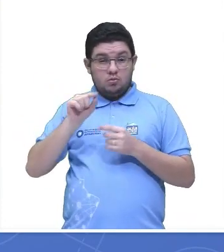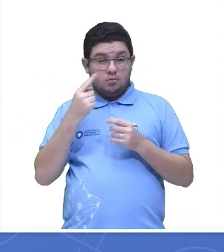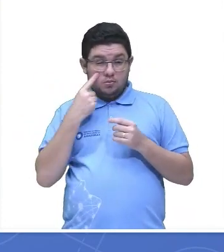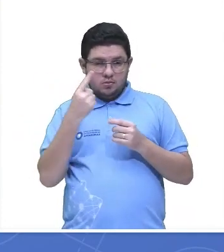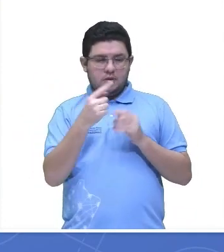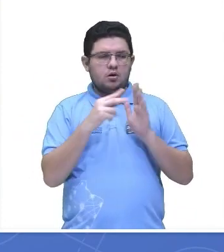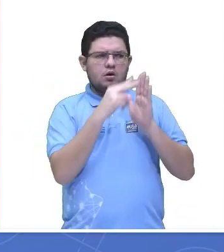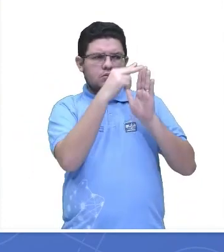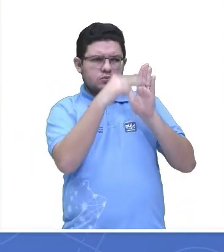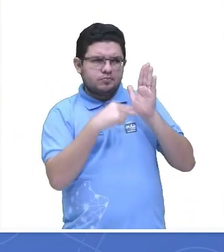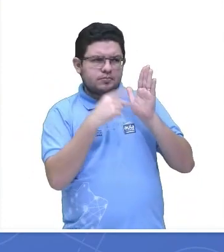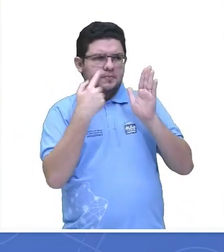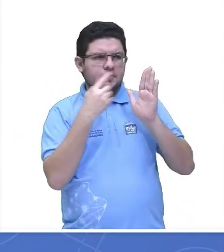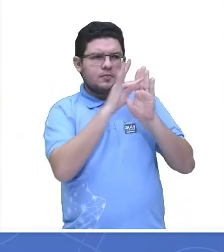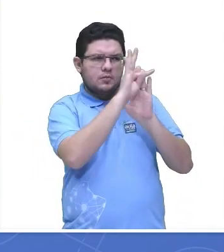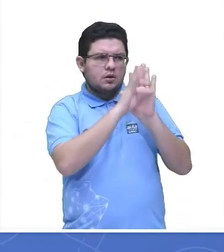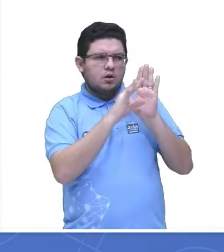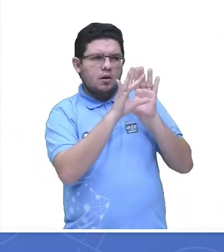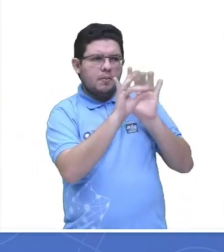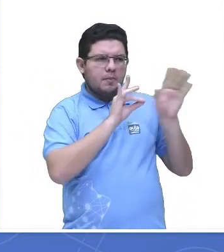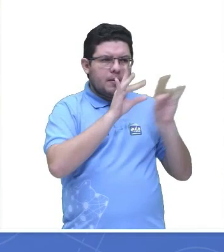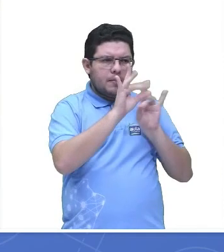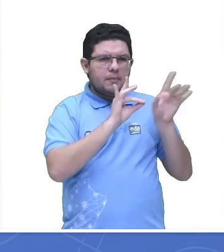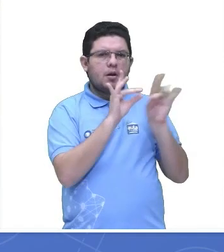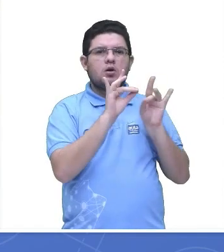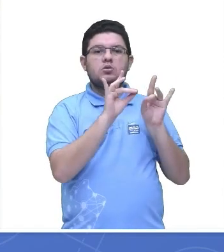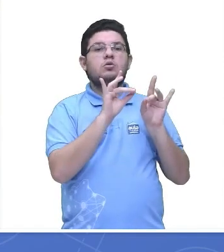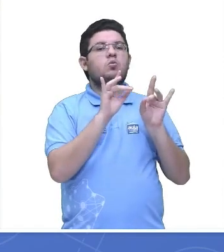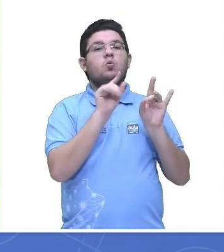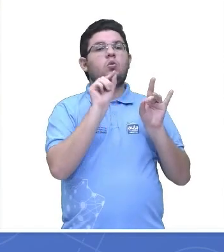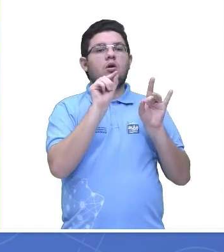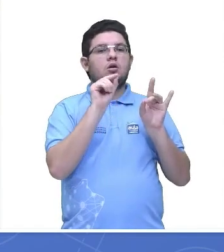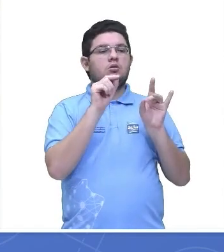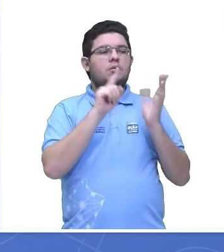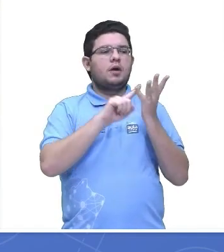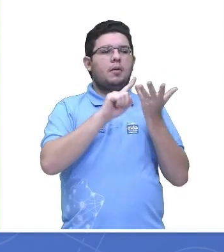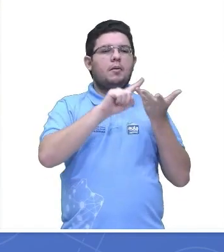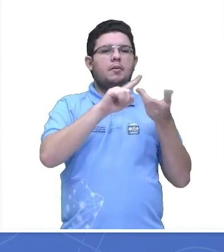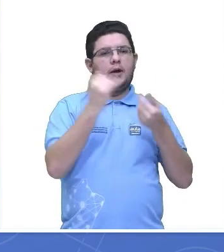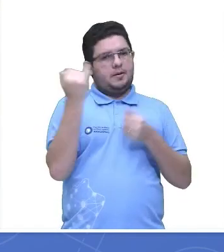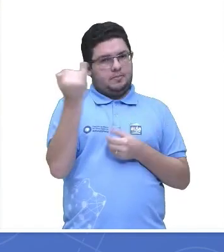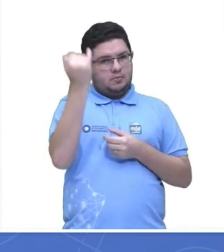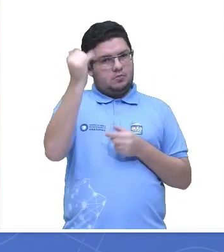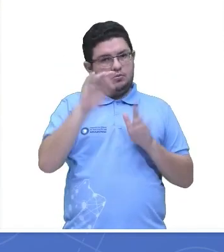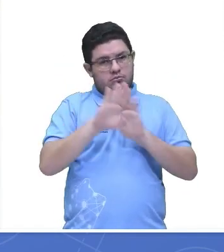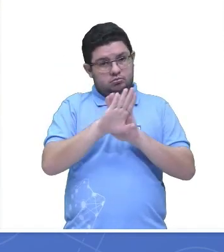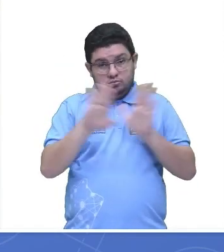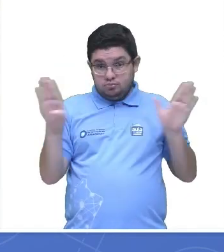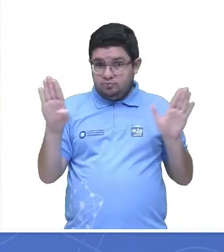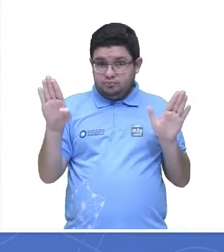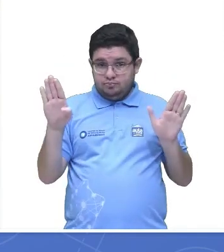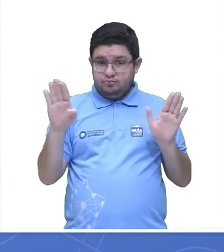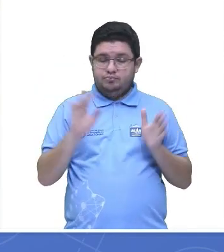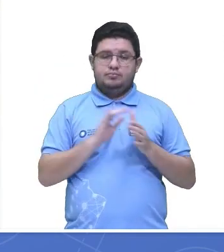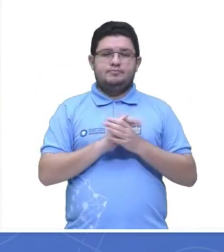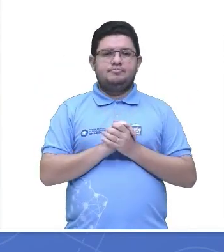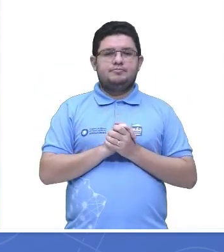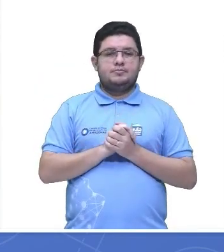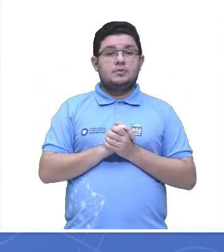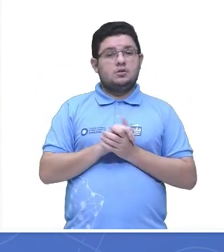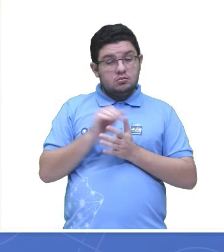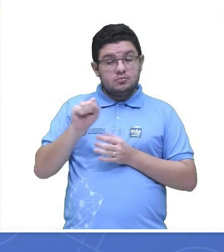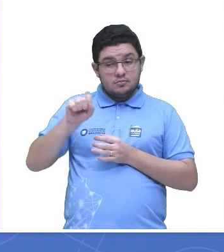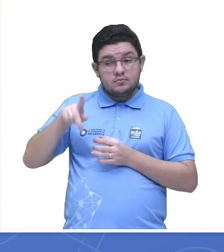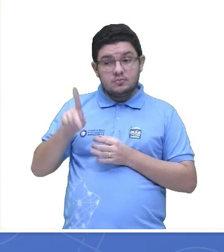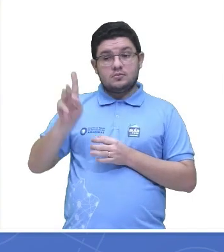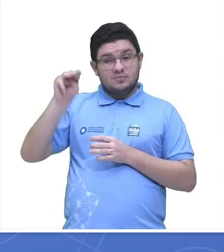suprassumo, aquilo que mais importa, o mais importante dentro desse texto, tá? Então, a tradução dele é